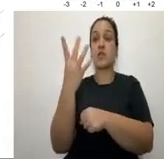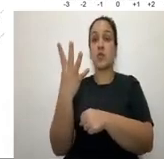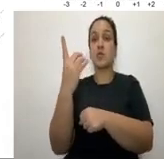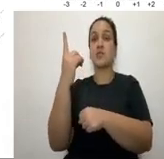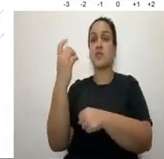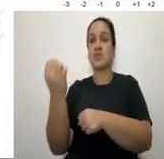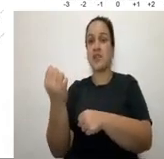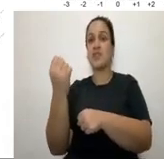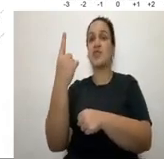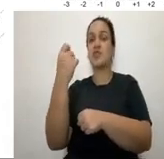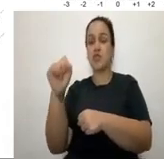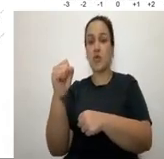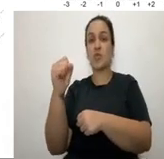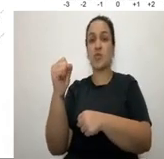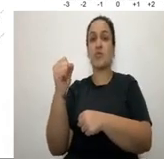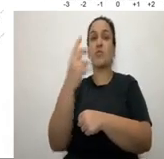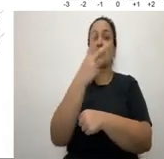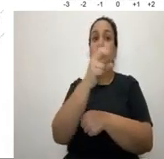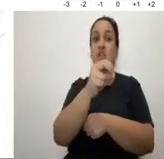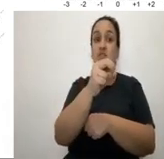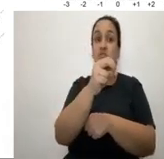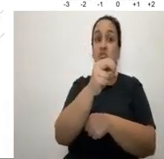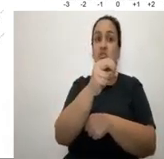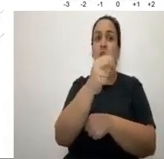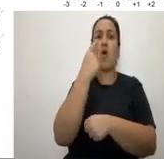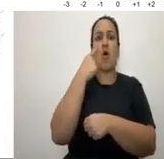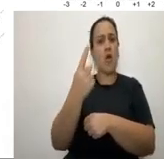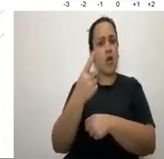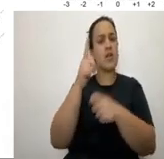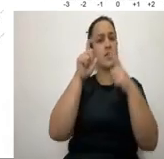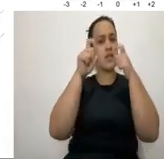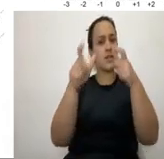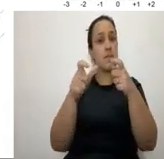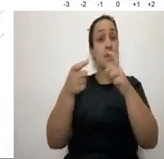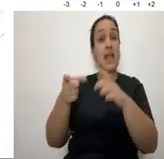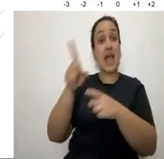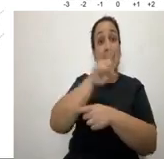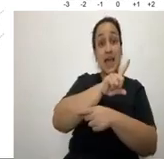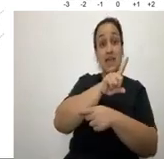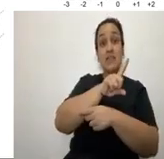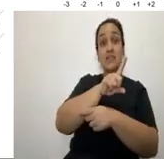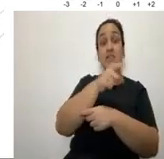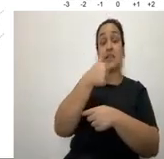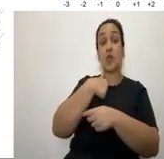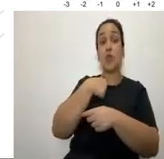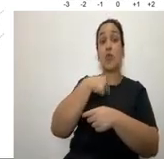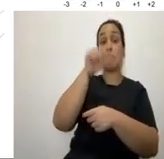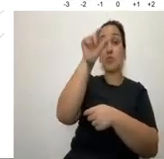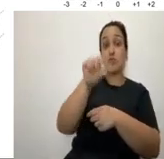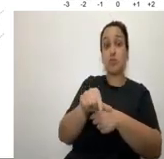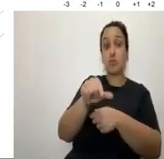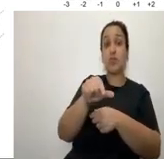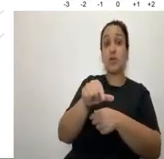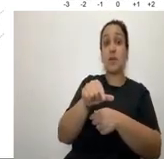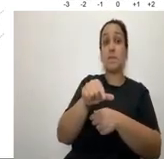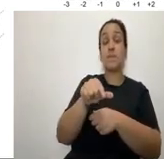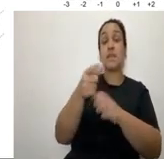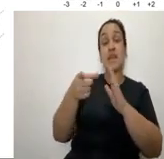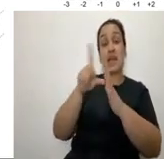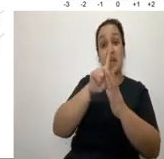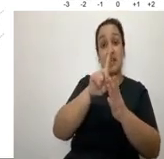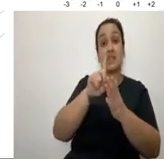10, 12, 14, 16, 18, 20. Olha que interessante. Antes de eu preencher o